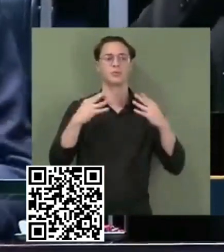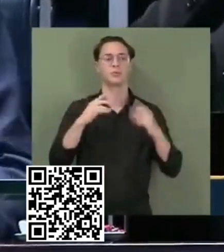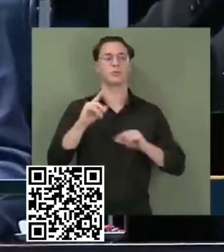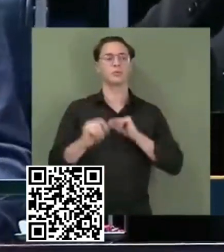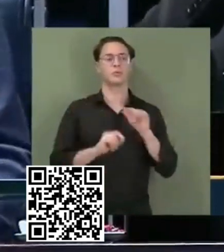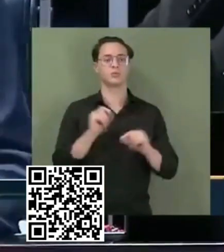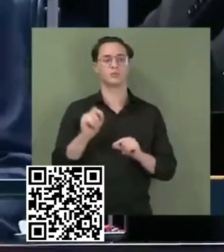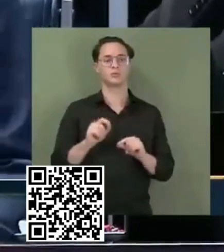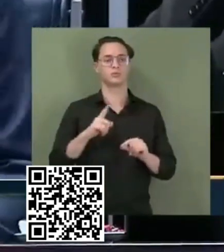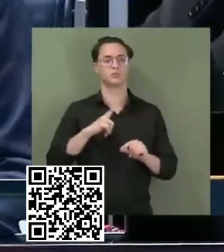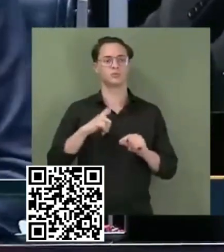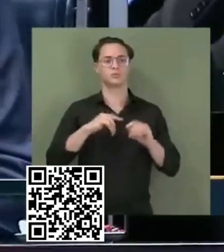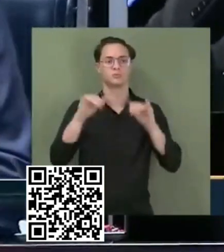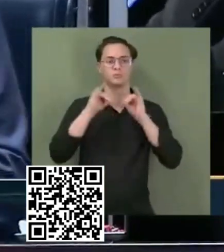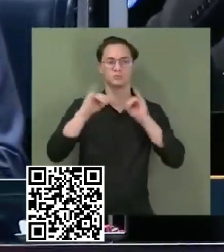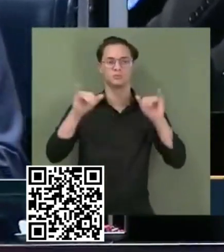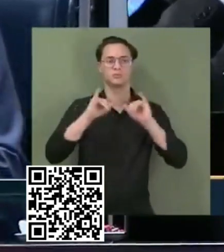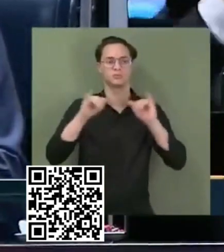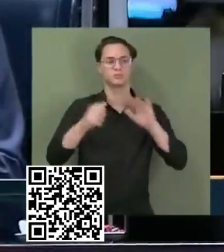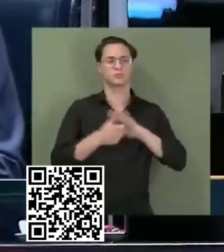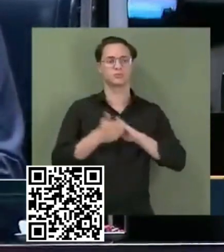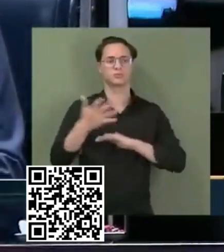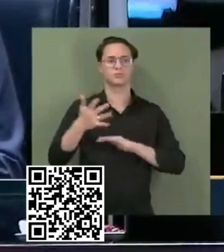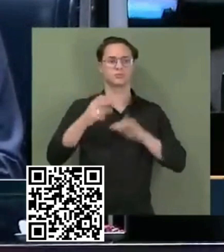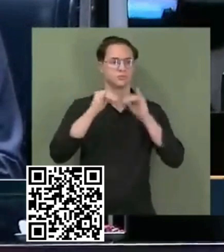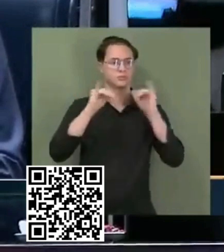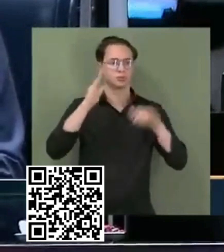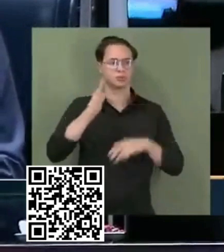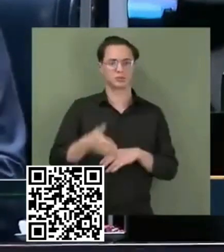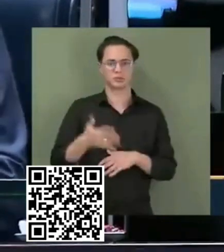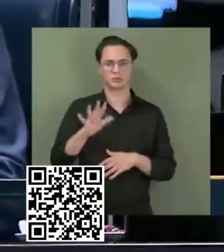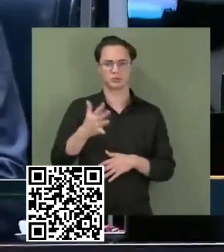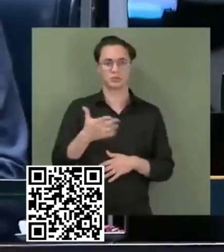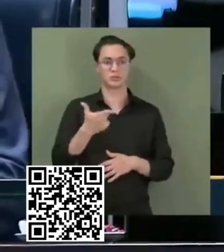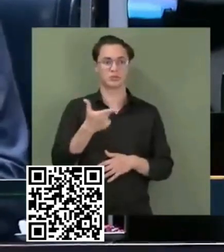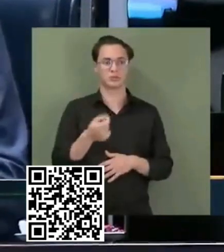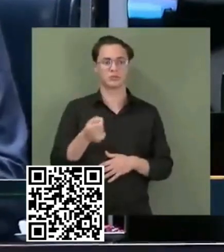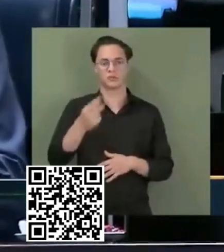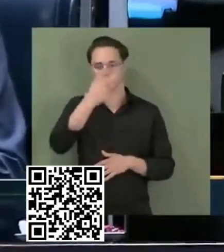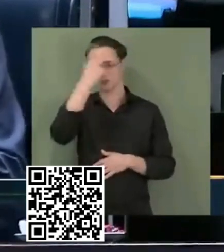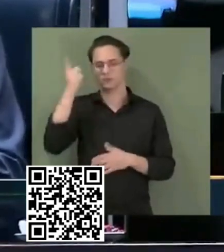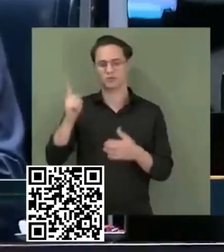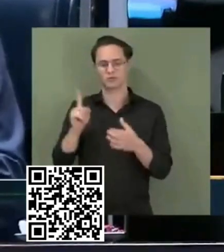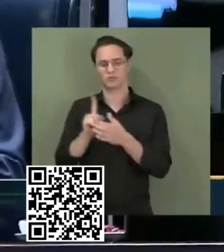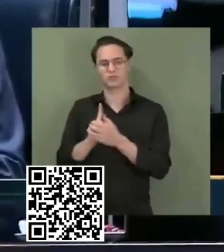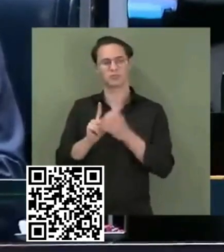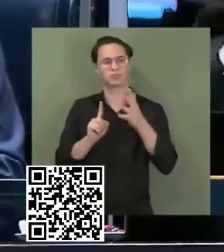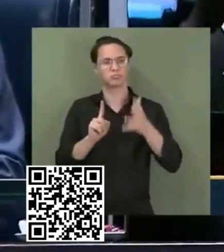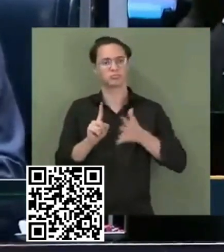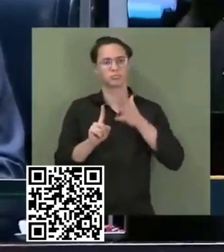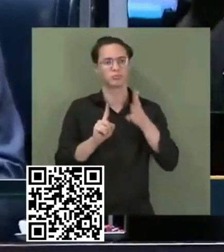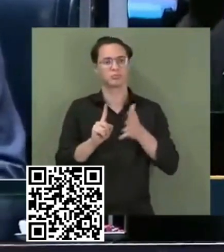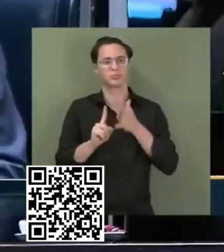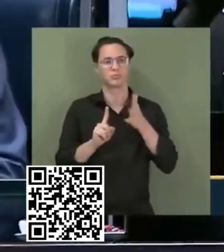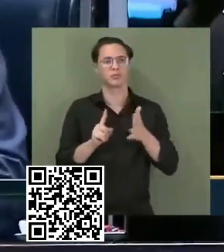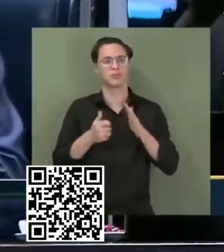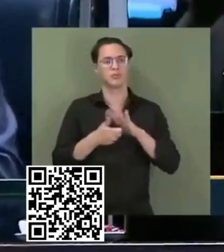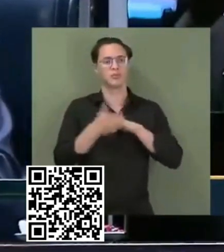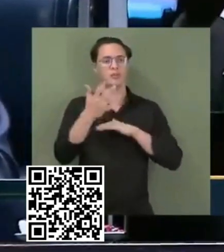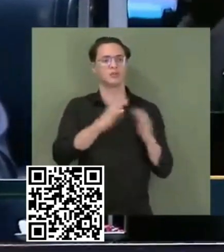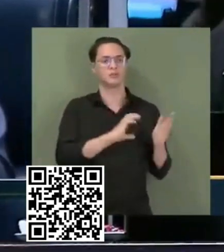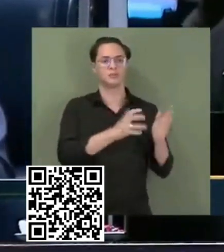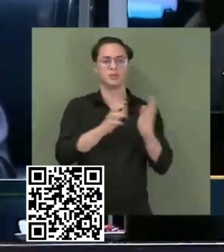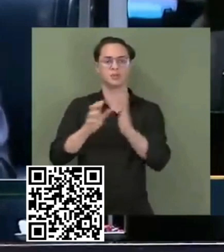que todos esses pronunciamentos, em número, pelo que contei aqui, de 25 pronunciamentos em parte a Vossa Excelência, de vários